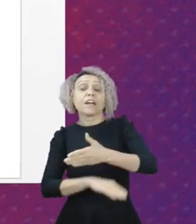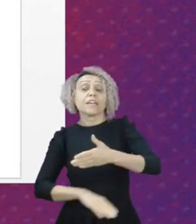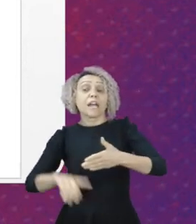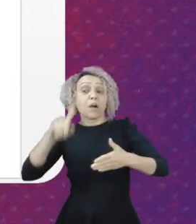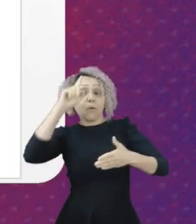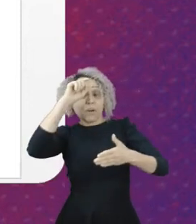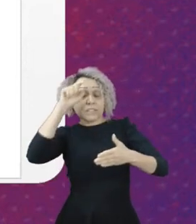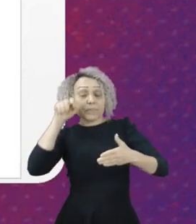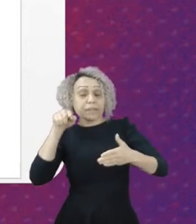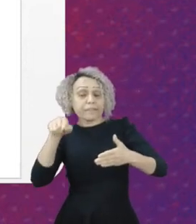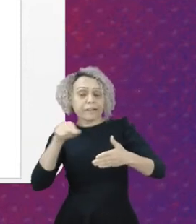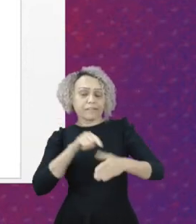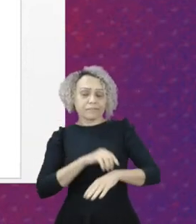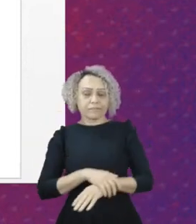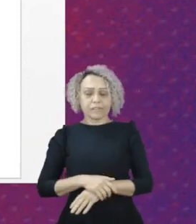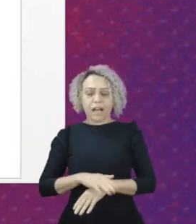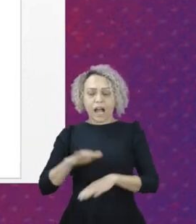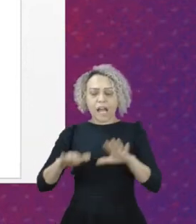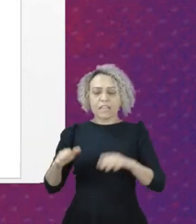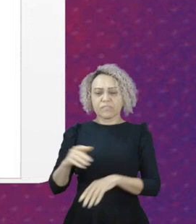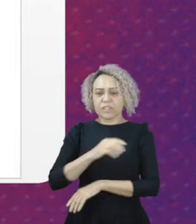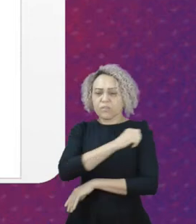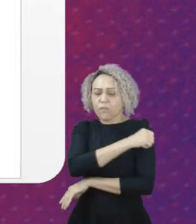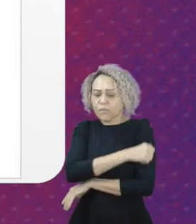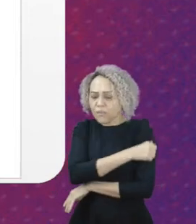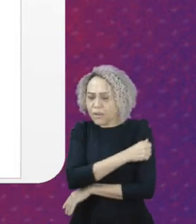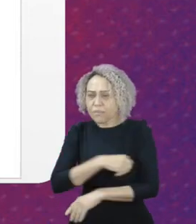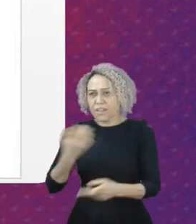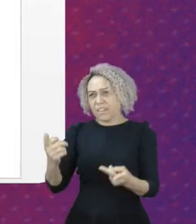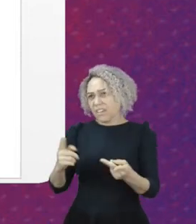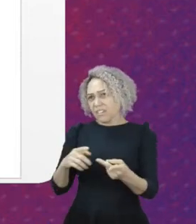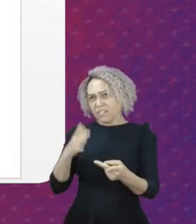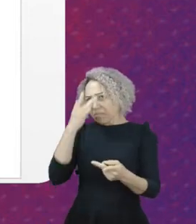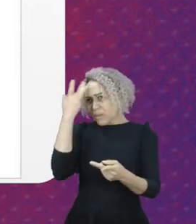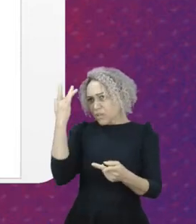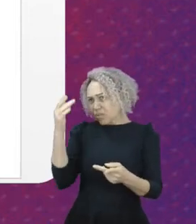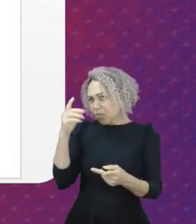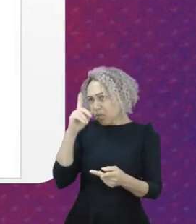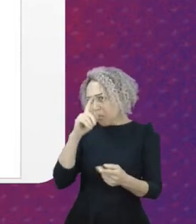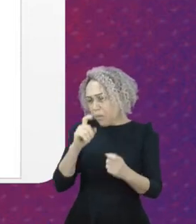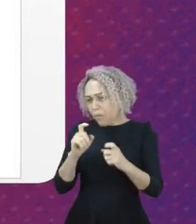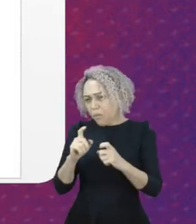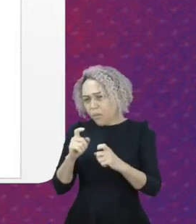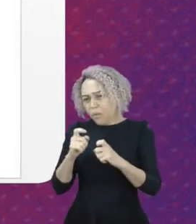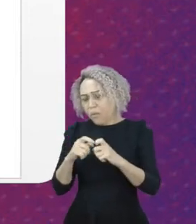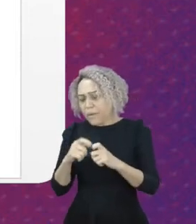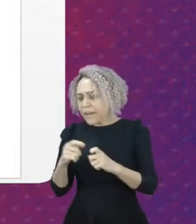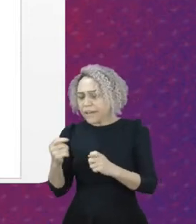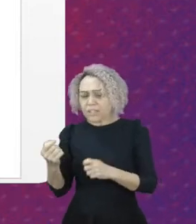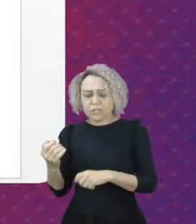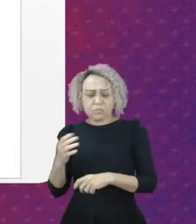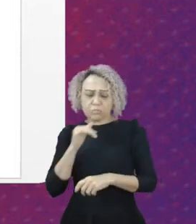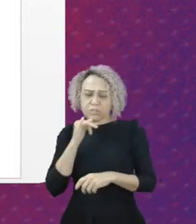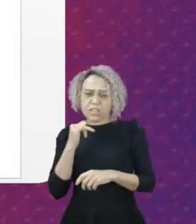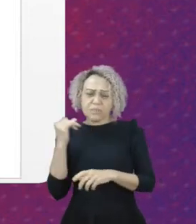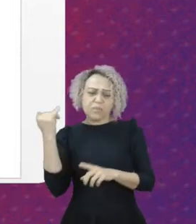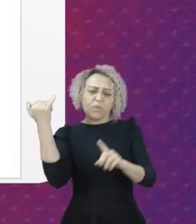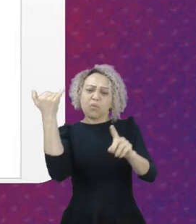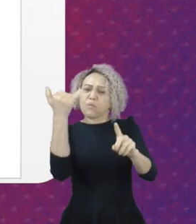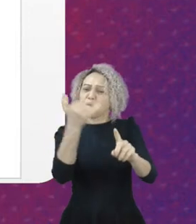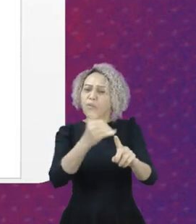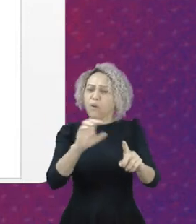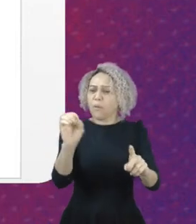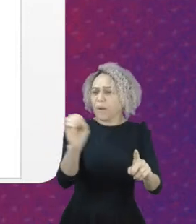deixar de oferecer algum alívio para a dor, não informar a mulher sobre algum procedimento médico que precisa ser realizado, negar o